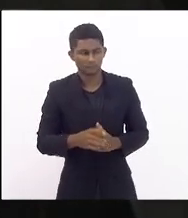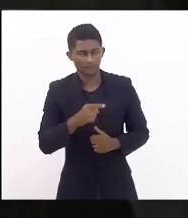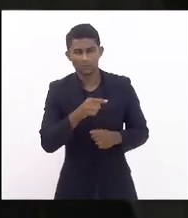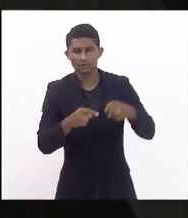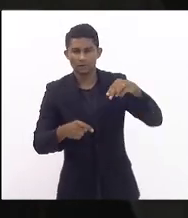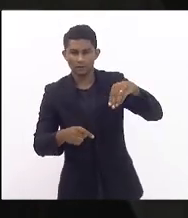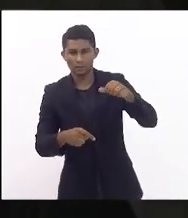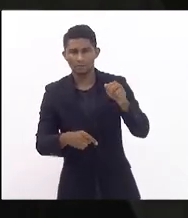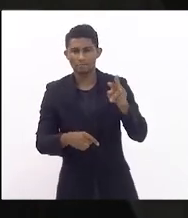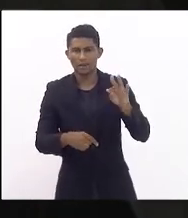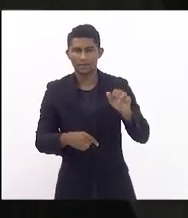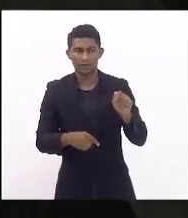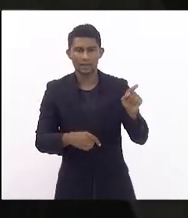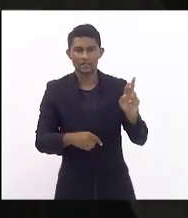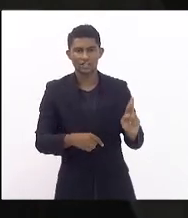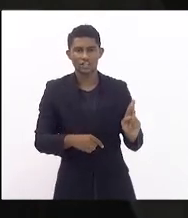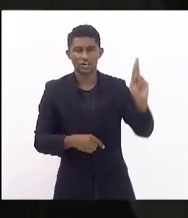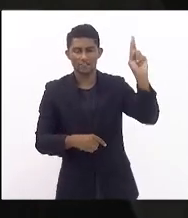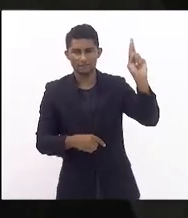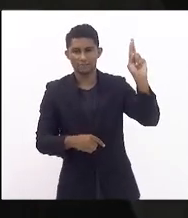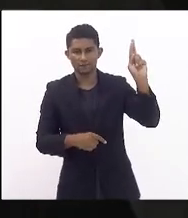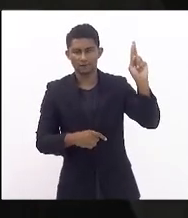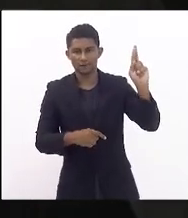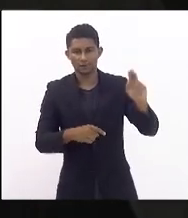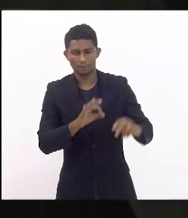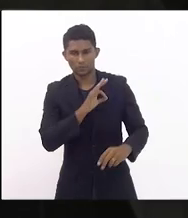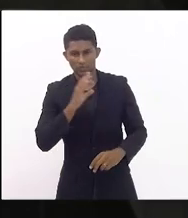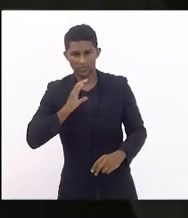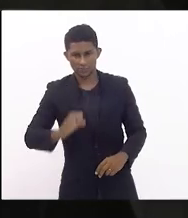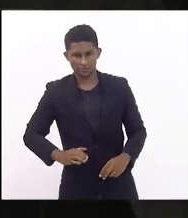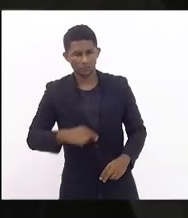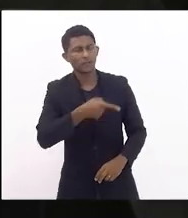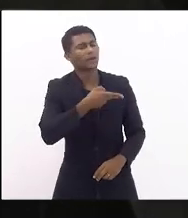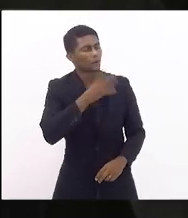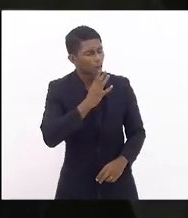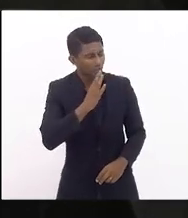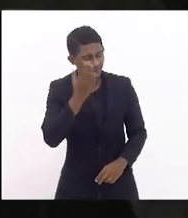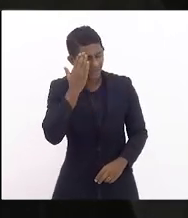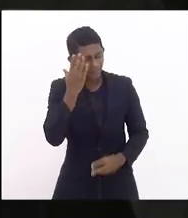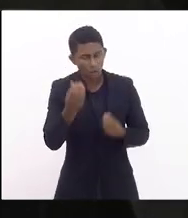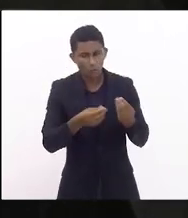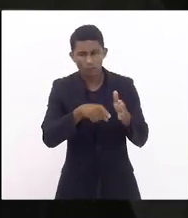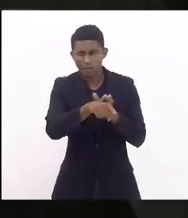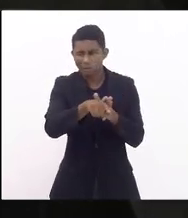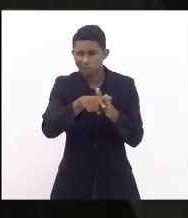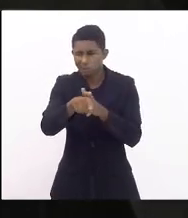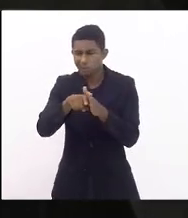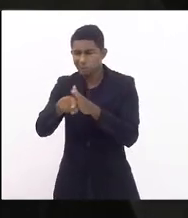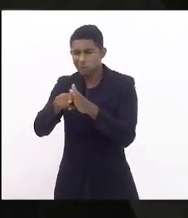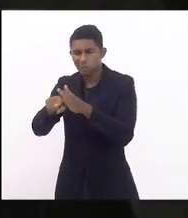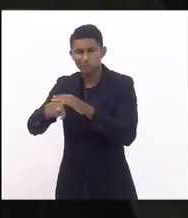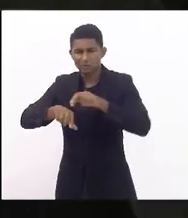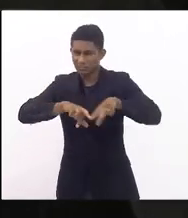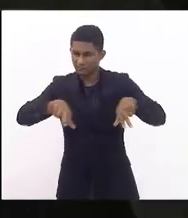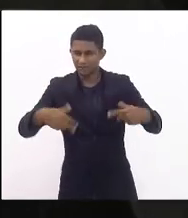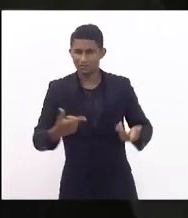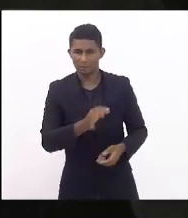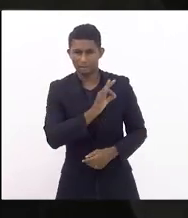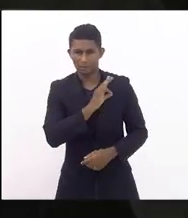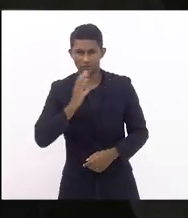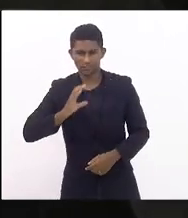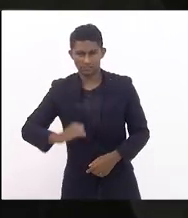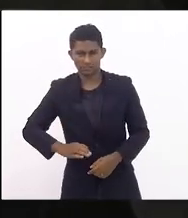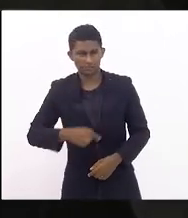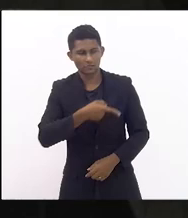Civil e conhece muito bem, né, os processos investigativos que são realizados pela nossa Polícia